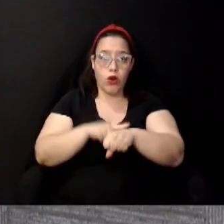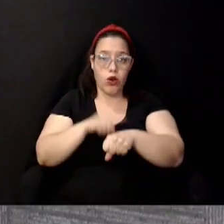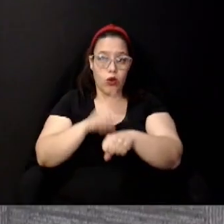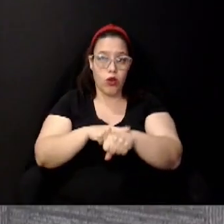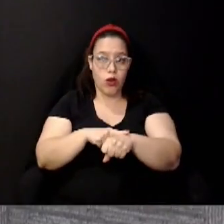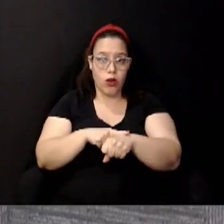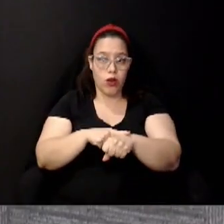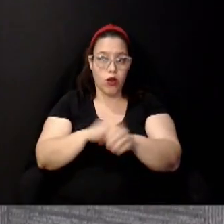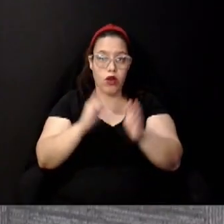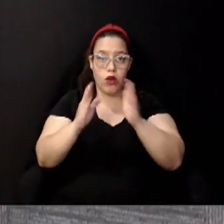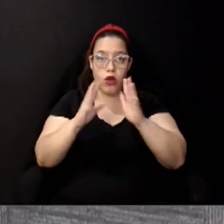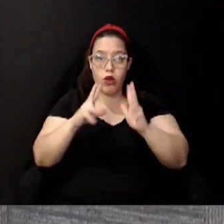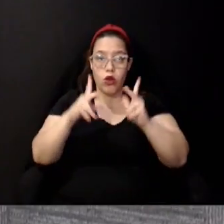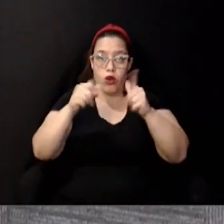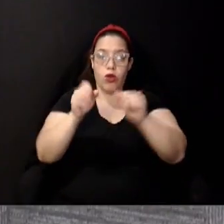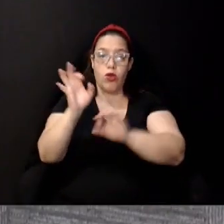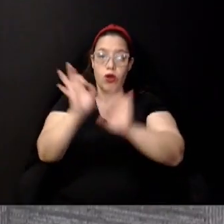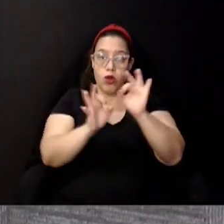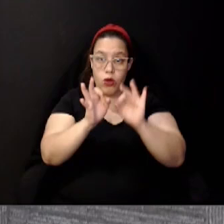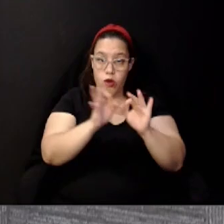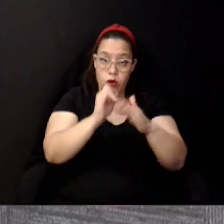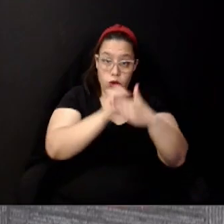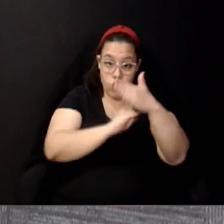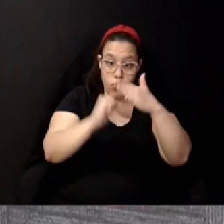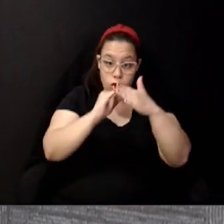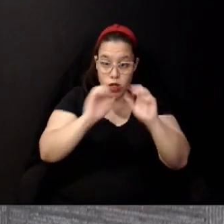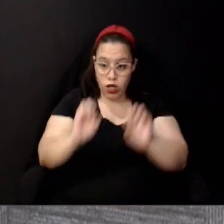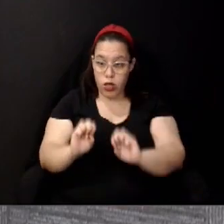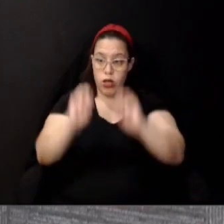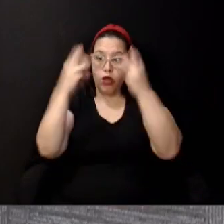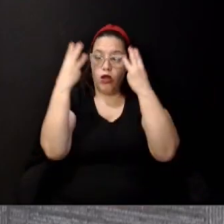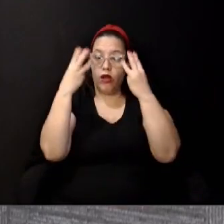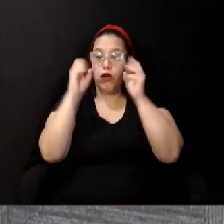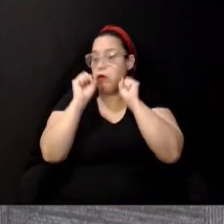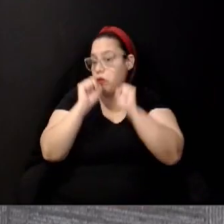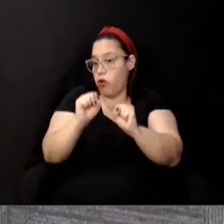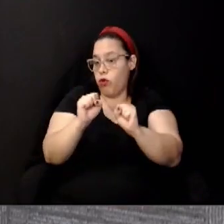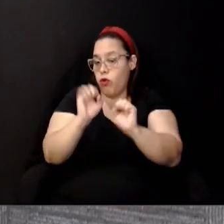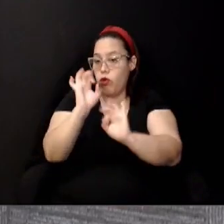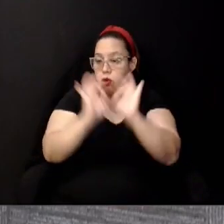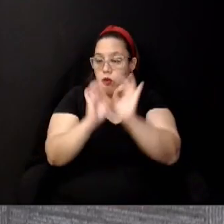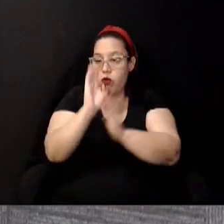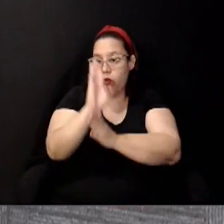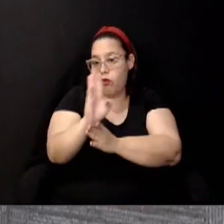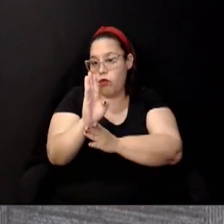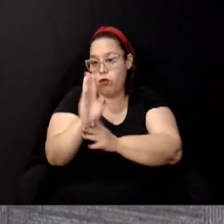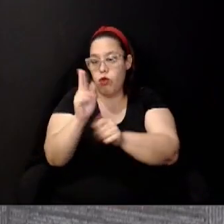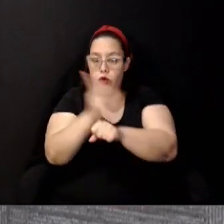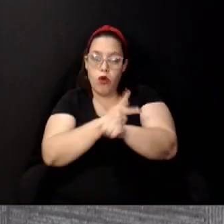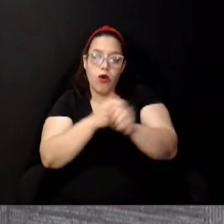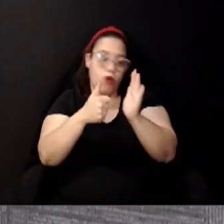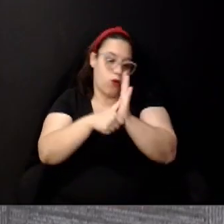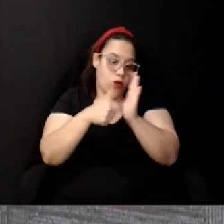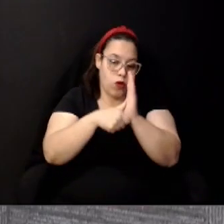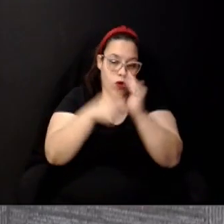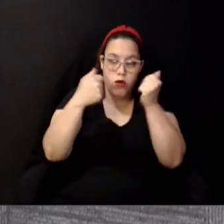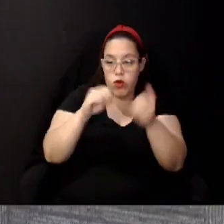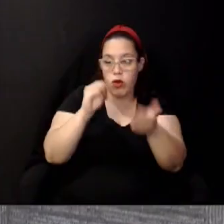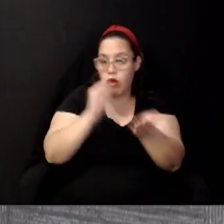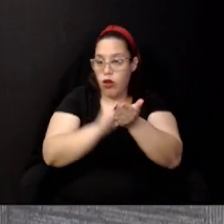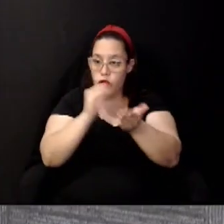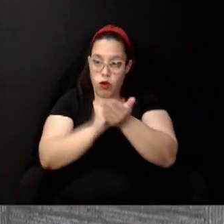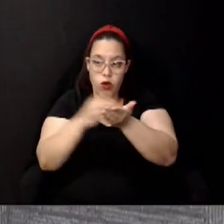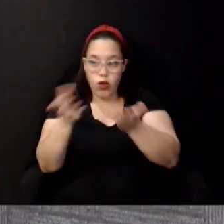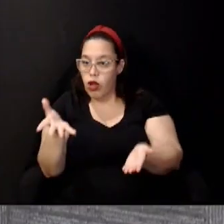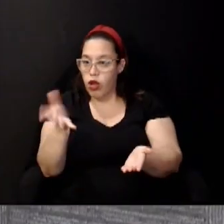aquela organização daquele evento, ele possa ter um plano B, correr atrás de um documento que esteja faltando, né, para que ele